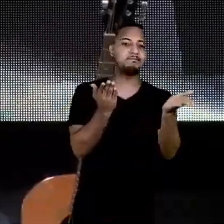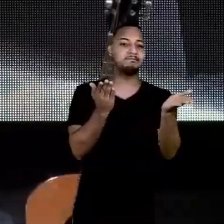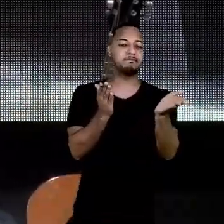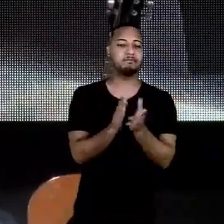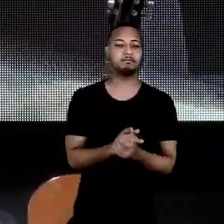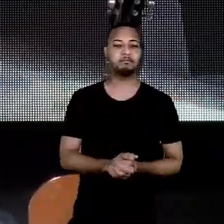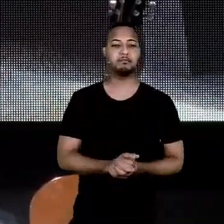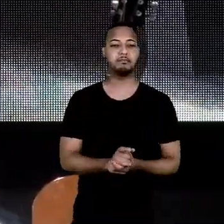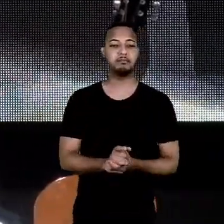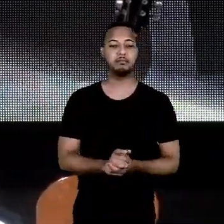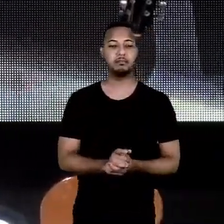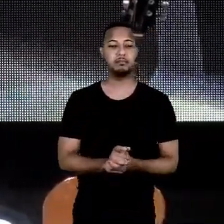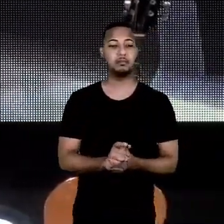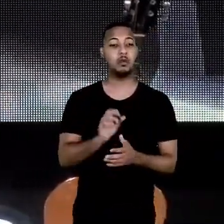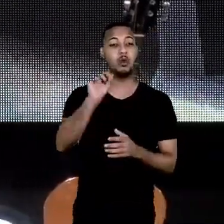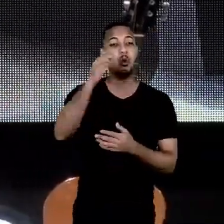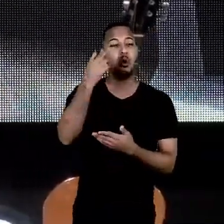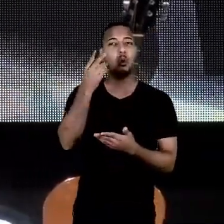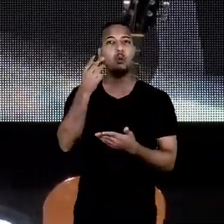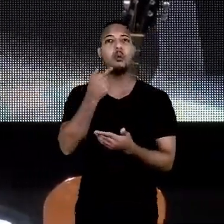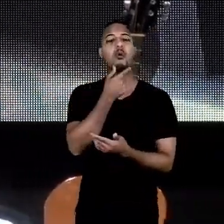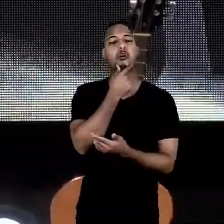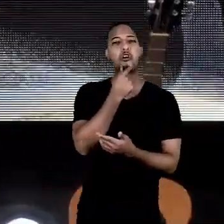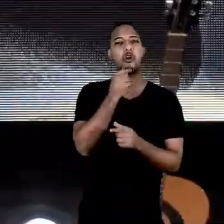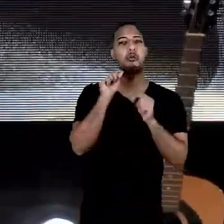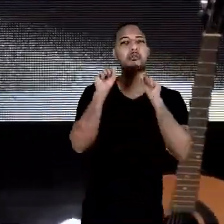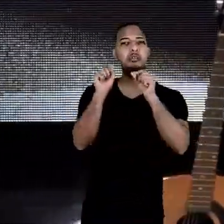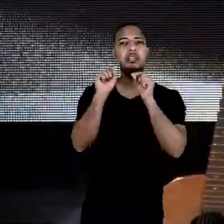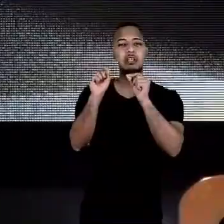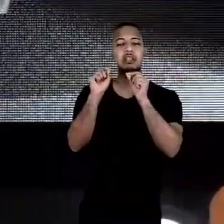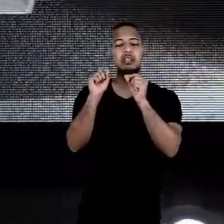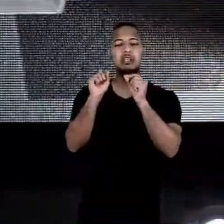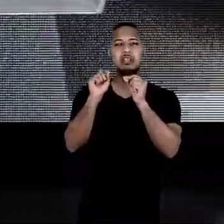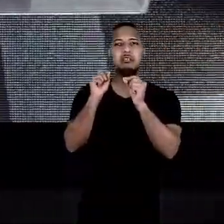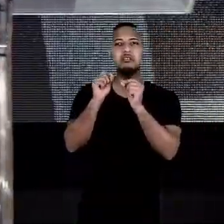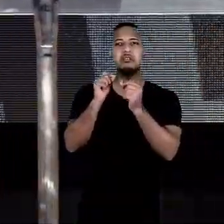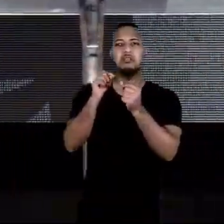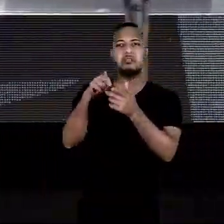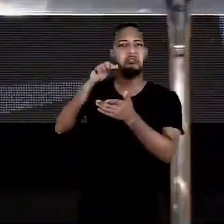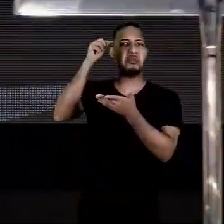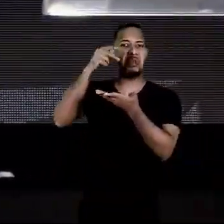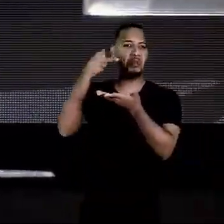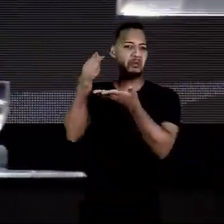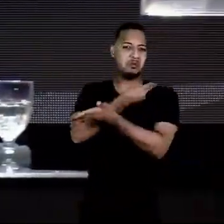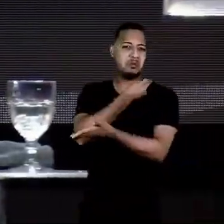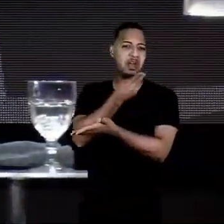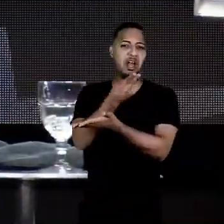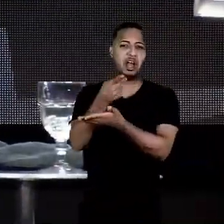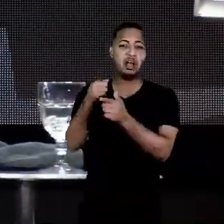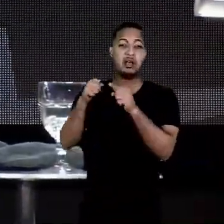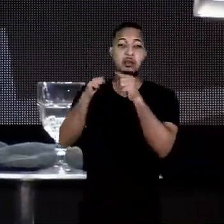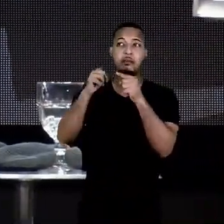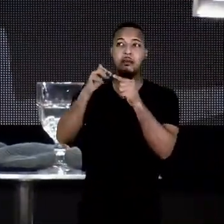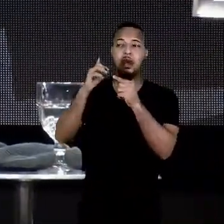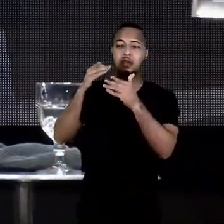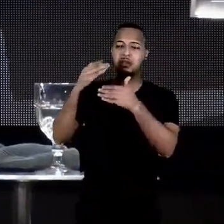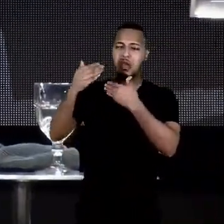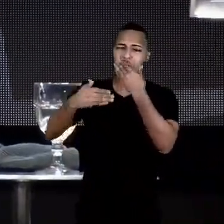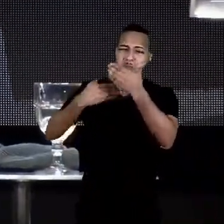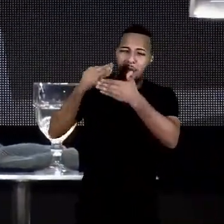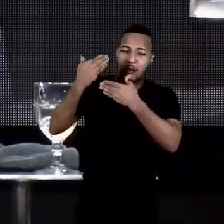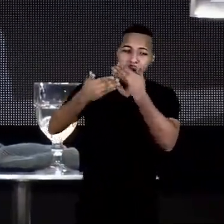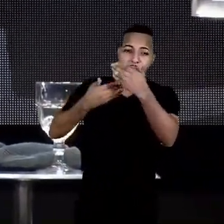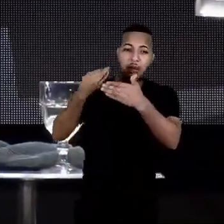Ou também homens que começaram escolhendo errado e que aí Deus usou da sua